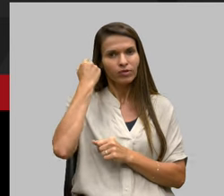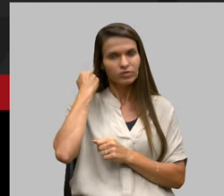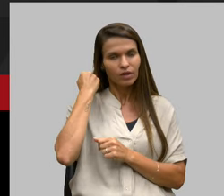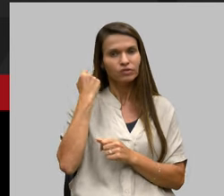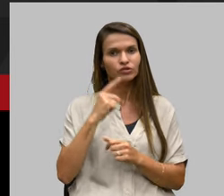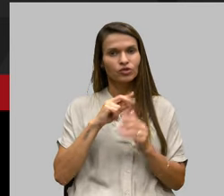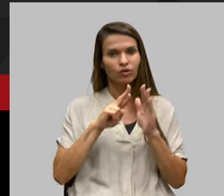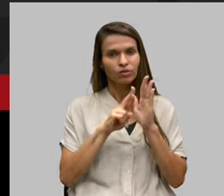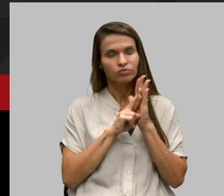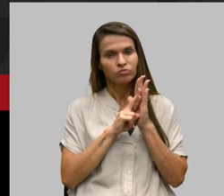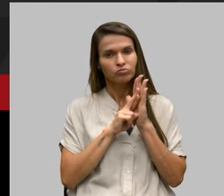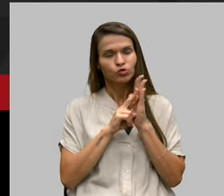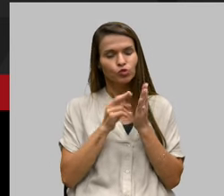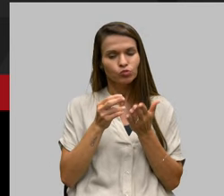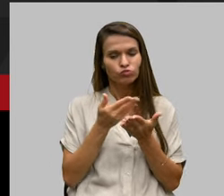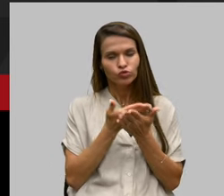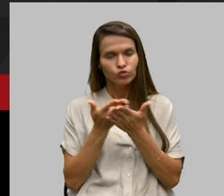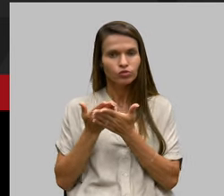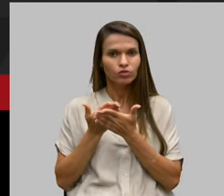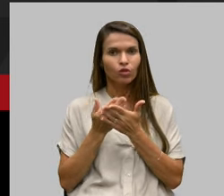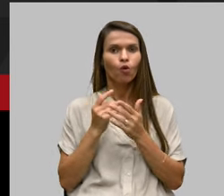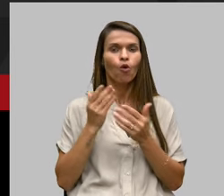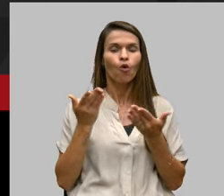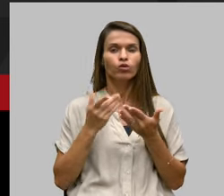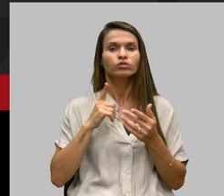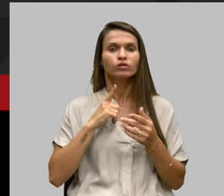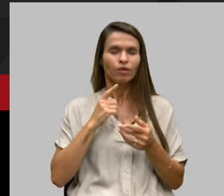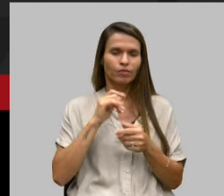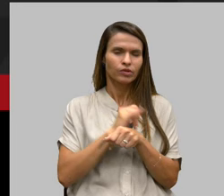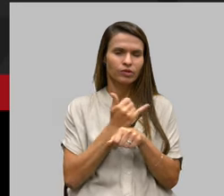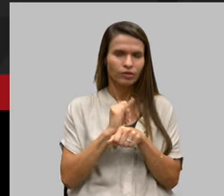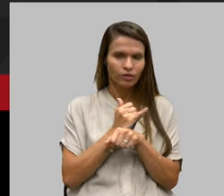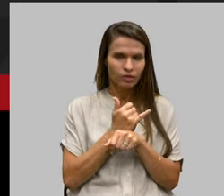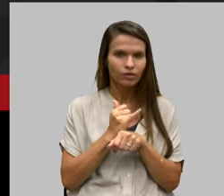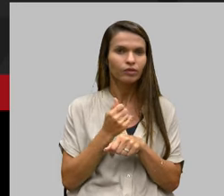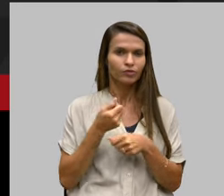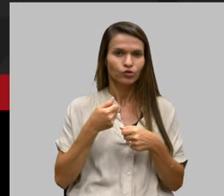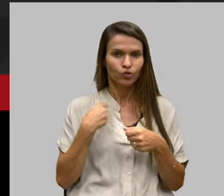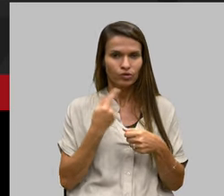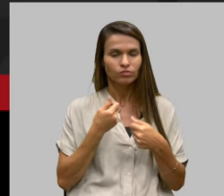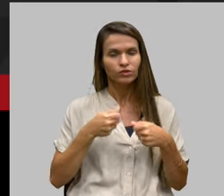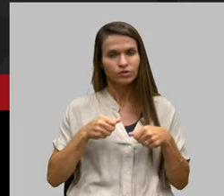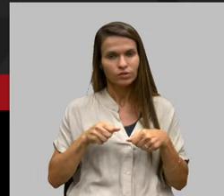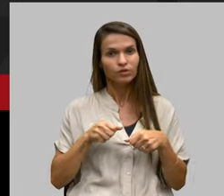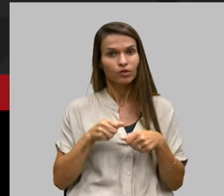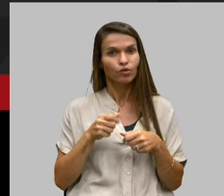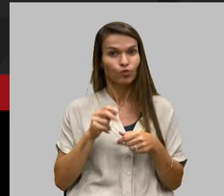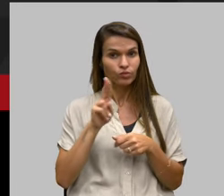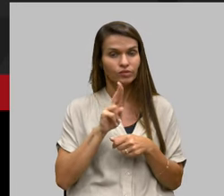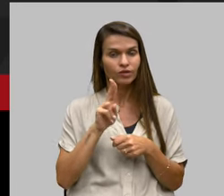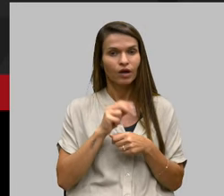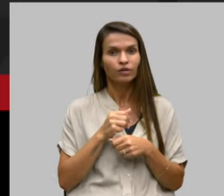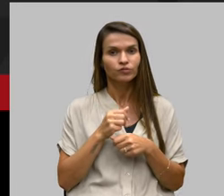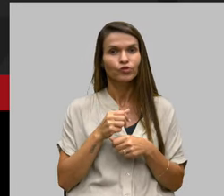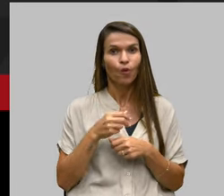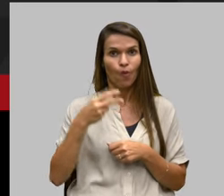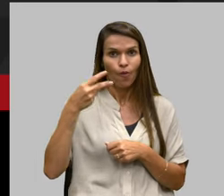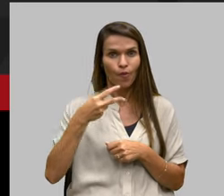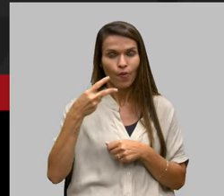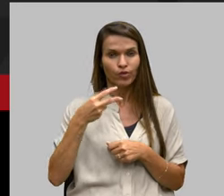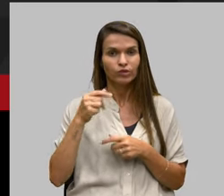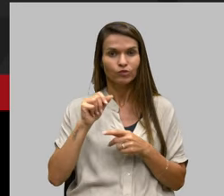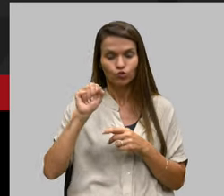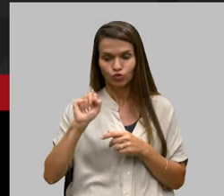estudo atuarial hoje nós já temos uma ferramenta para isso né e a gente precisa utilizá-la no caso dois também de Minas porém do Sul de